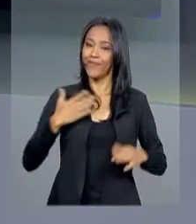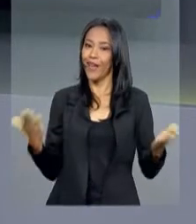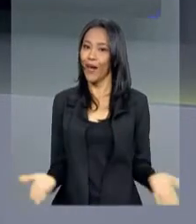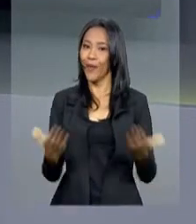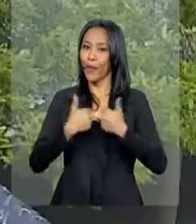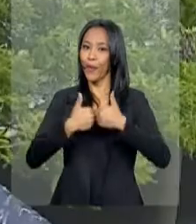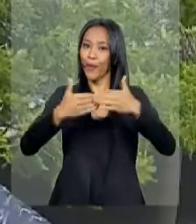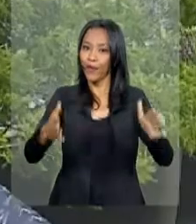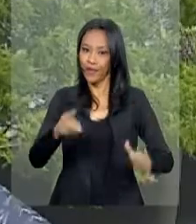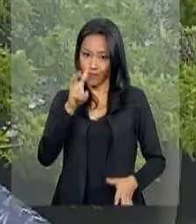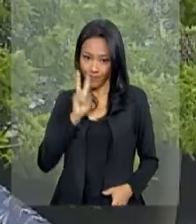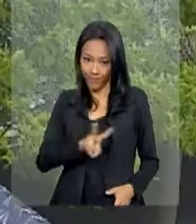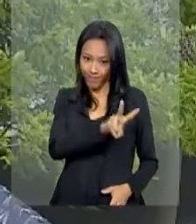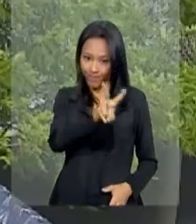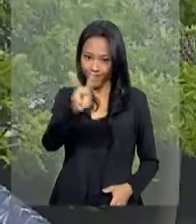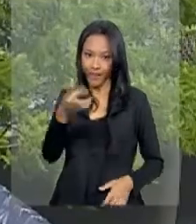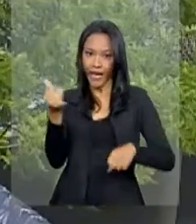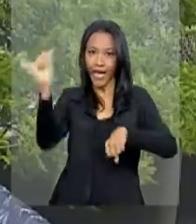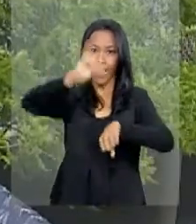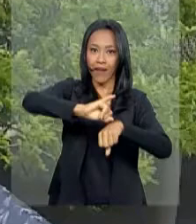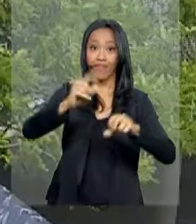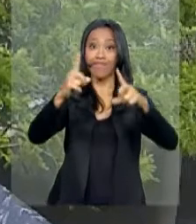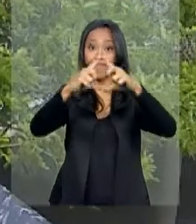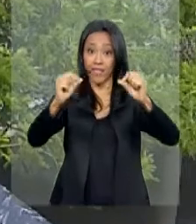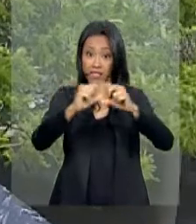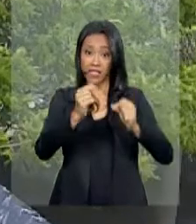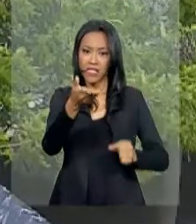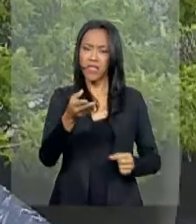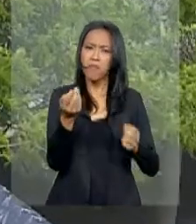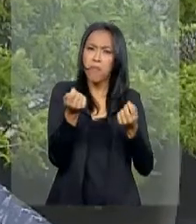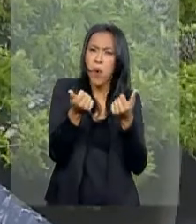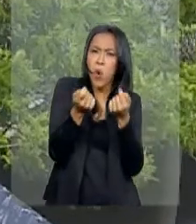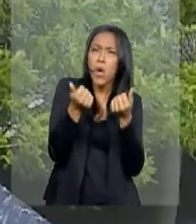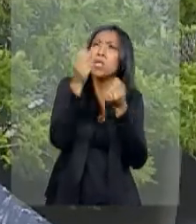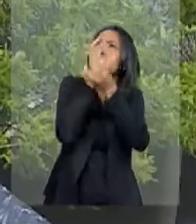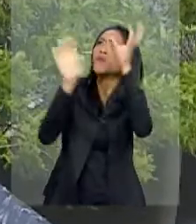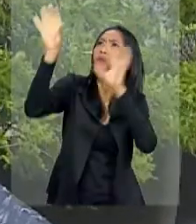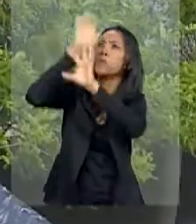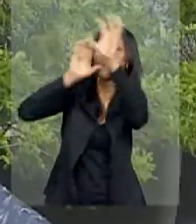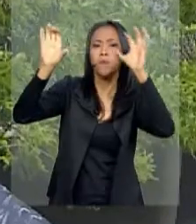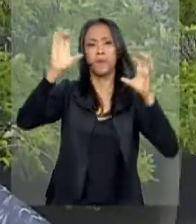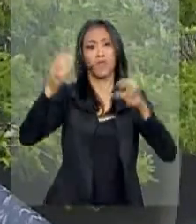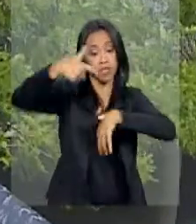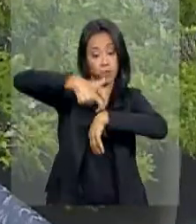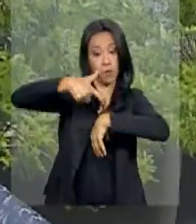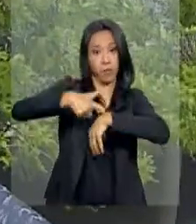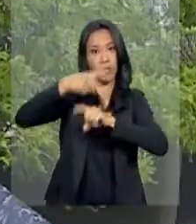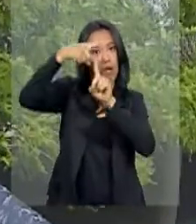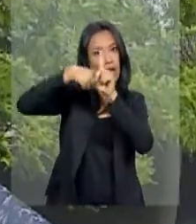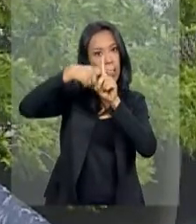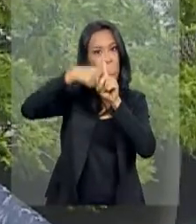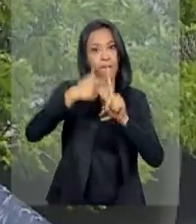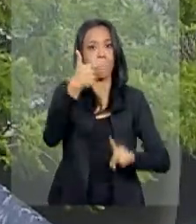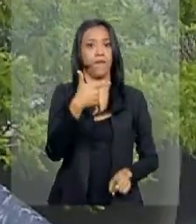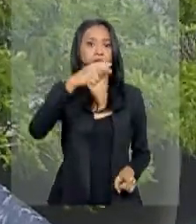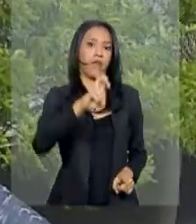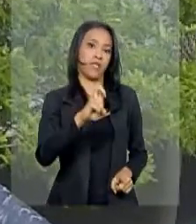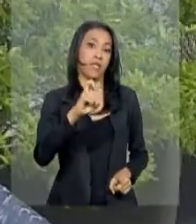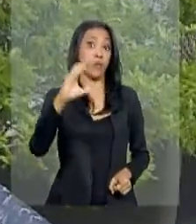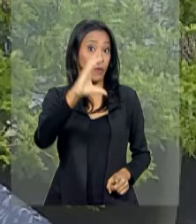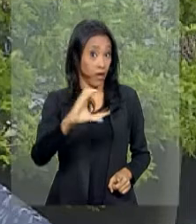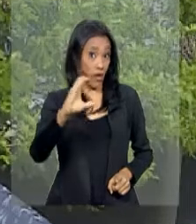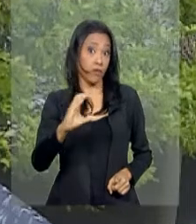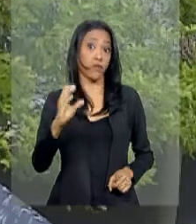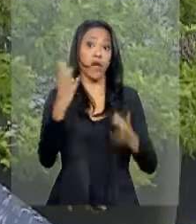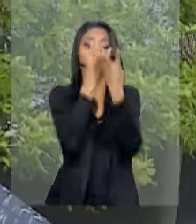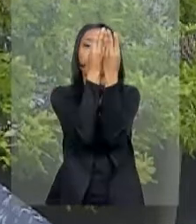com imagens ao vivo da capital federal céu com poucas nuvens em brasília e neste momento faz 25 graus a umidade está